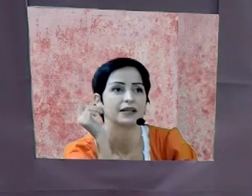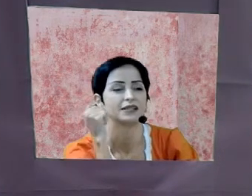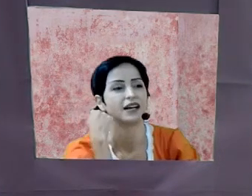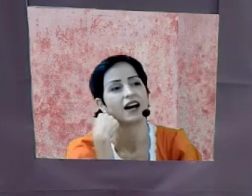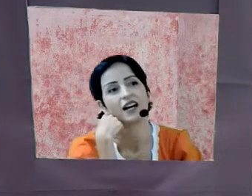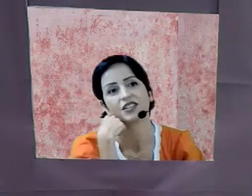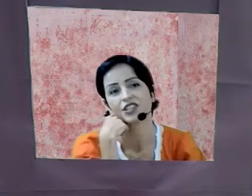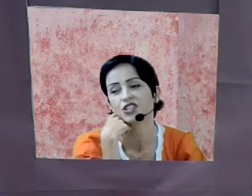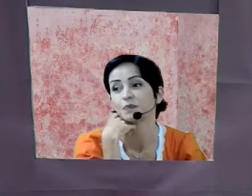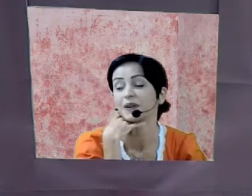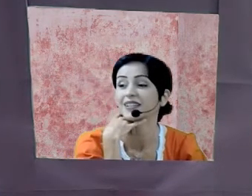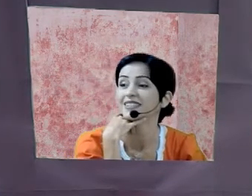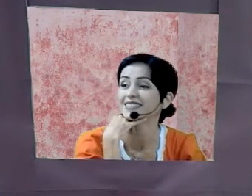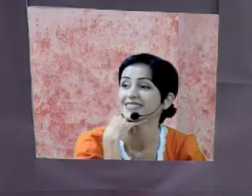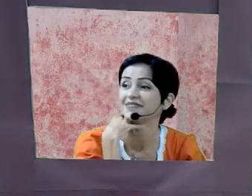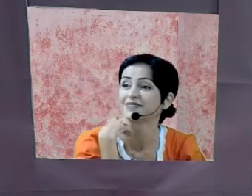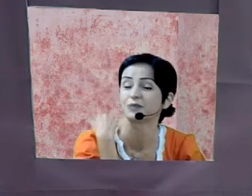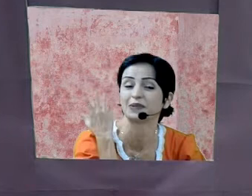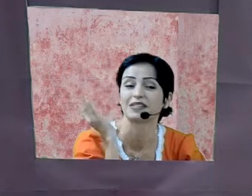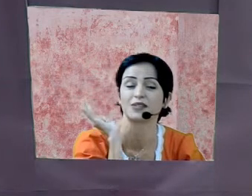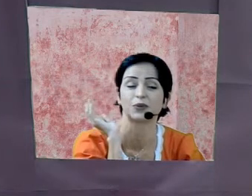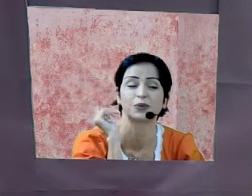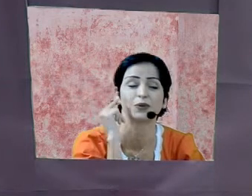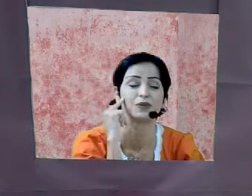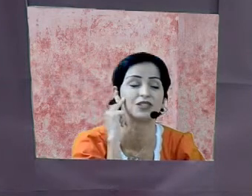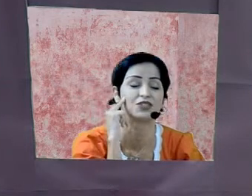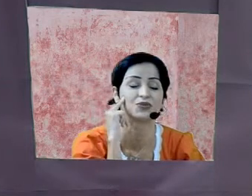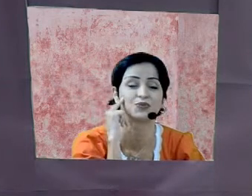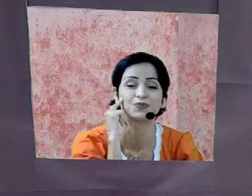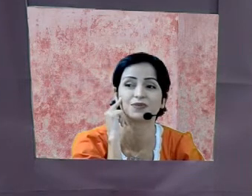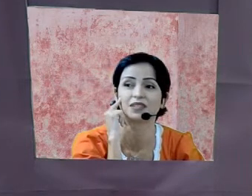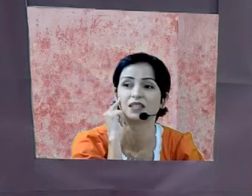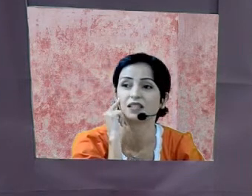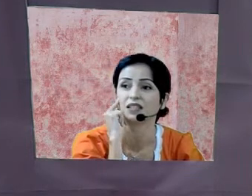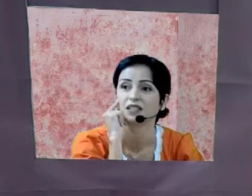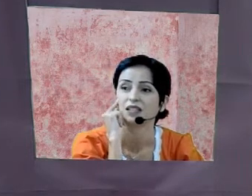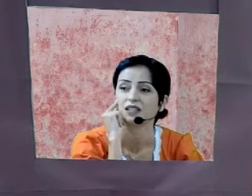apreciar a paisagem, as plantas, as pessoas, bichos.